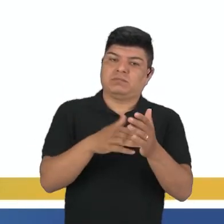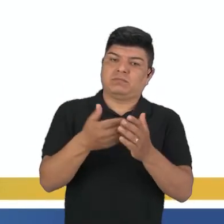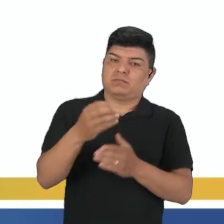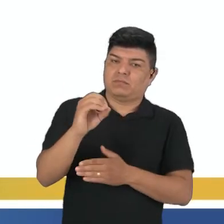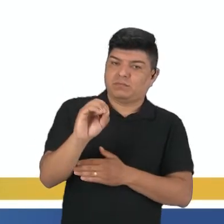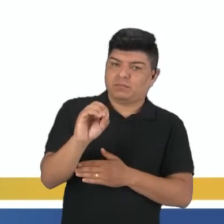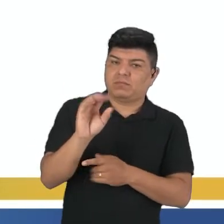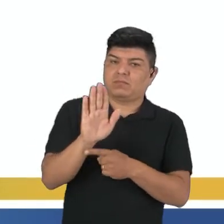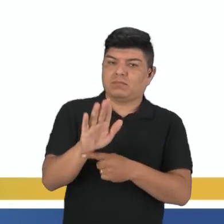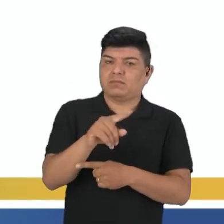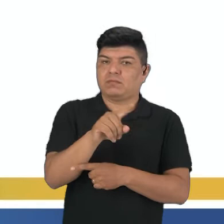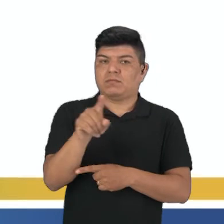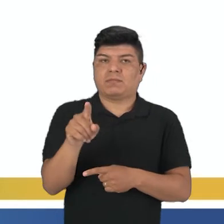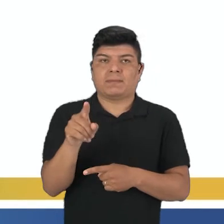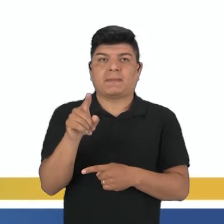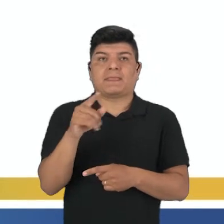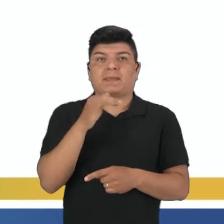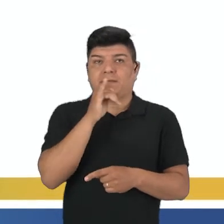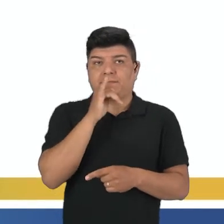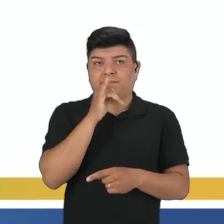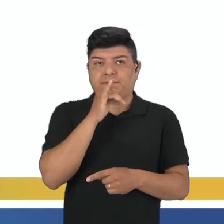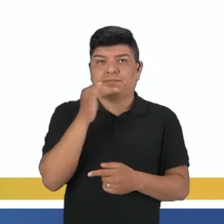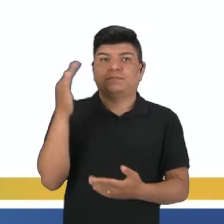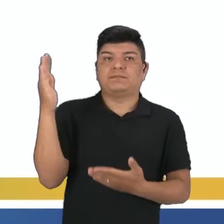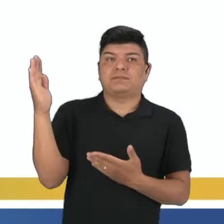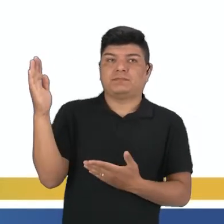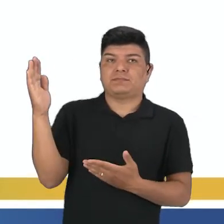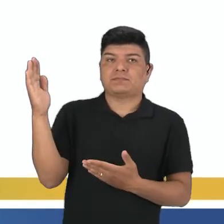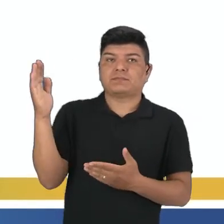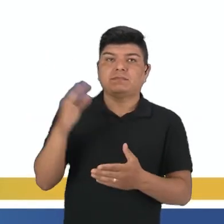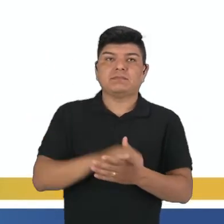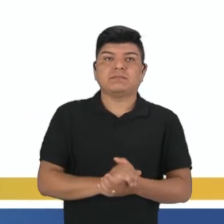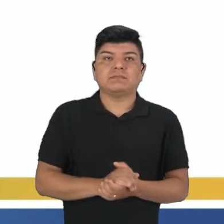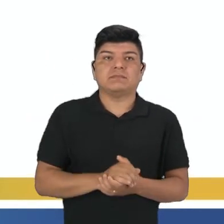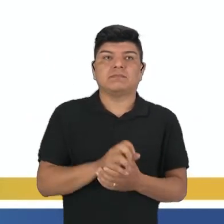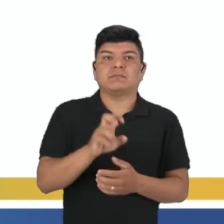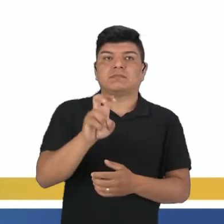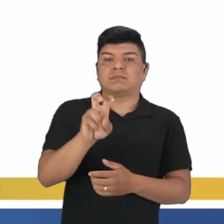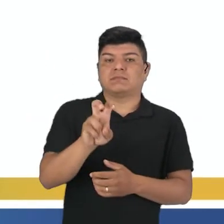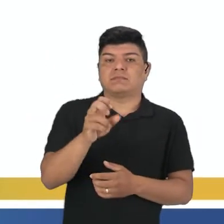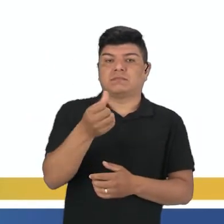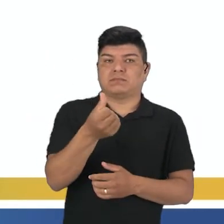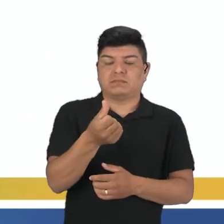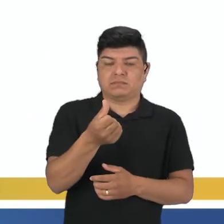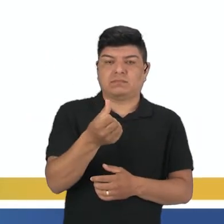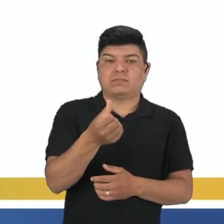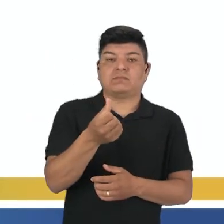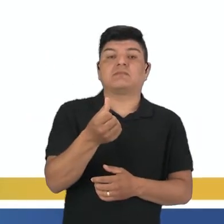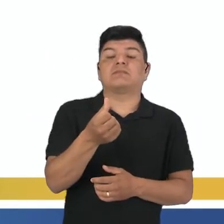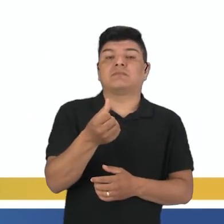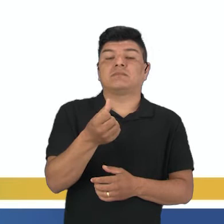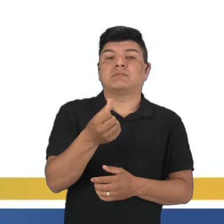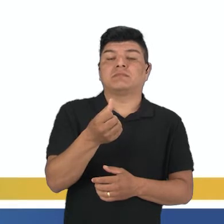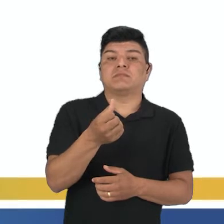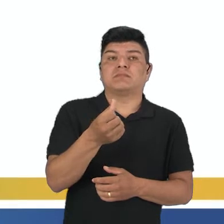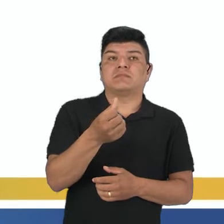para reforçar. Então, eu vou pegar aqui, por exemplo, esse número aqui, ó, 5, 6, né, seguidos